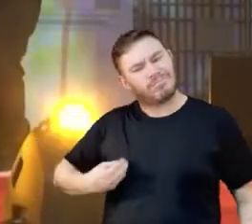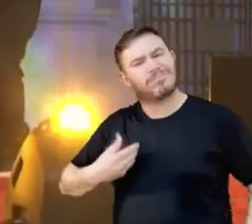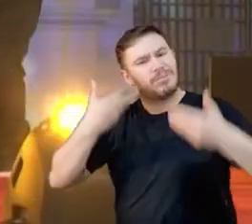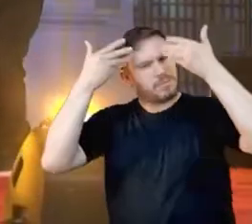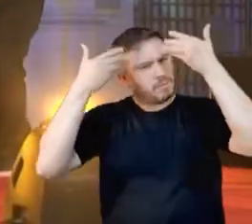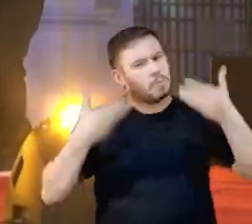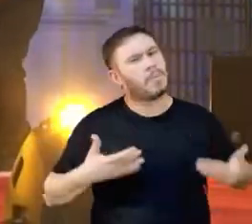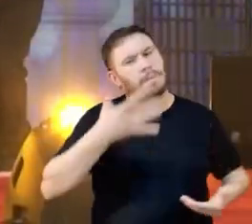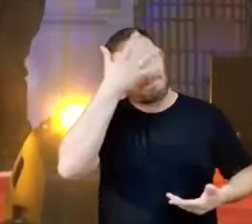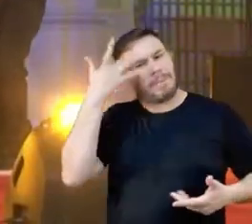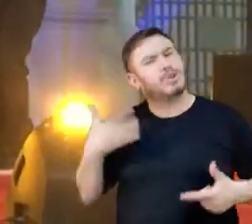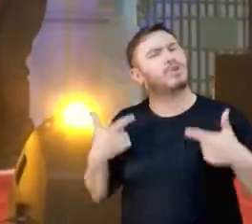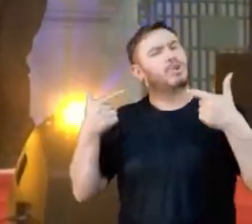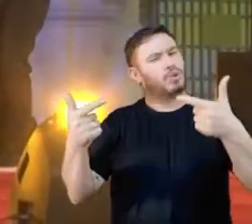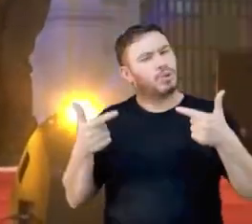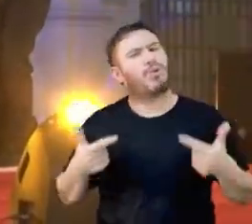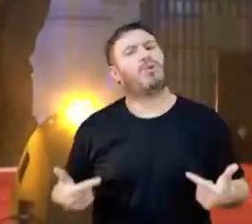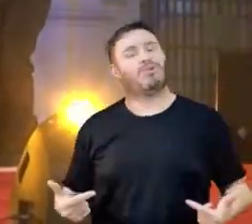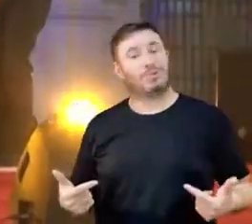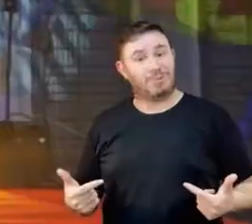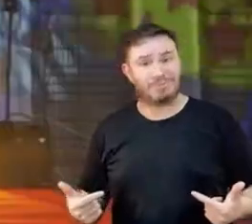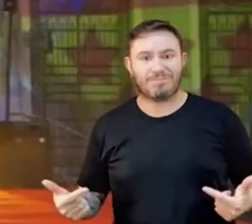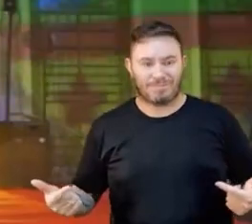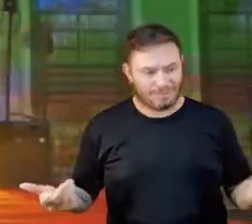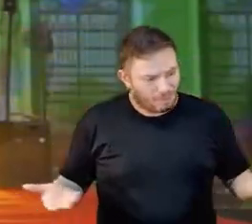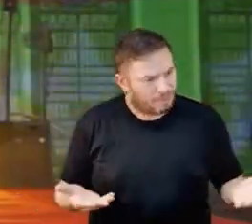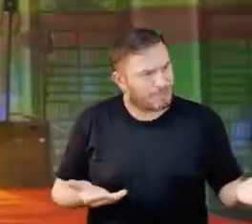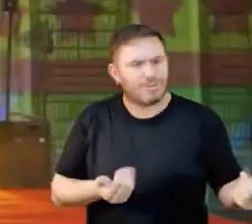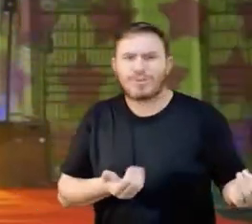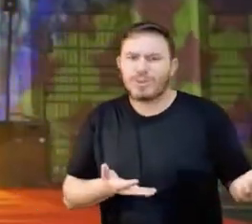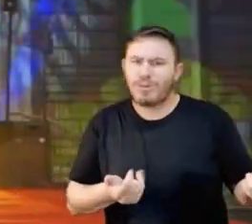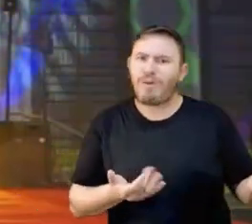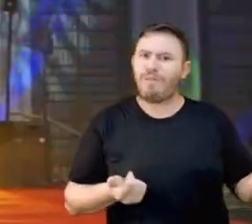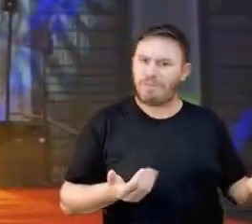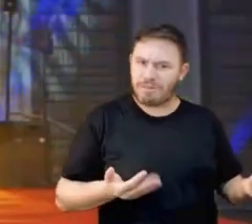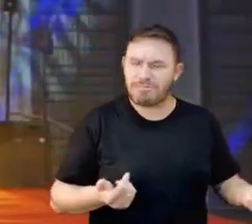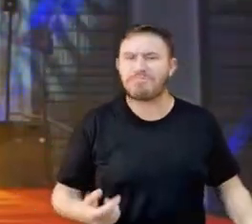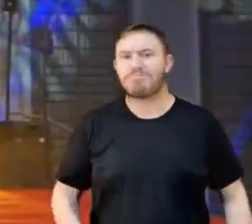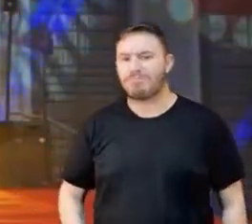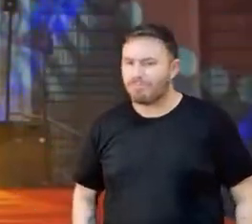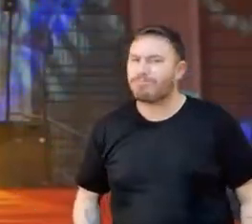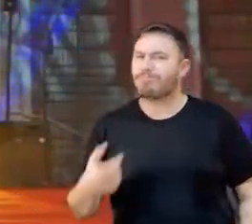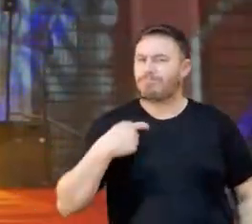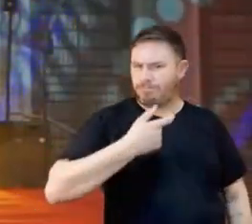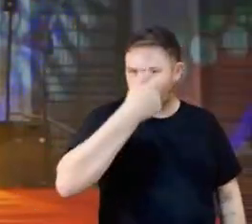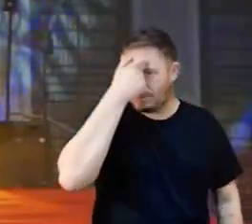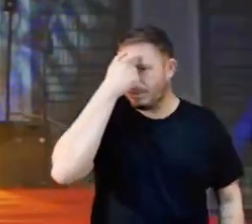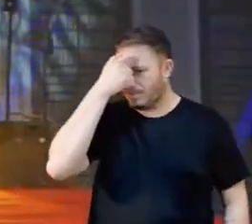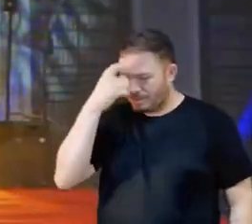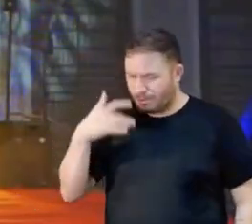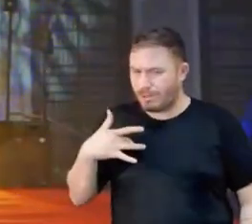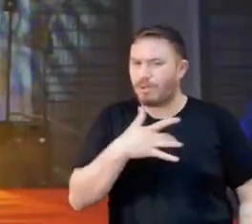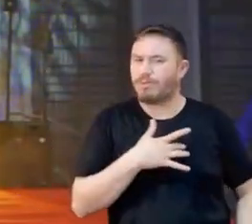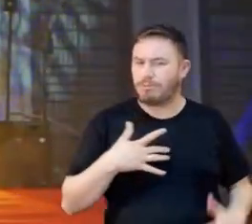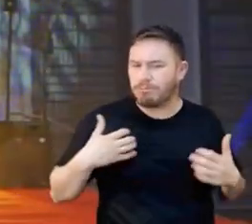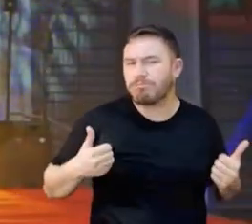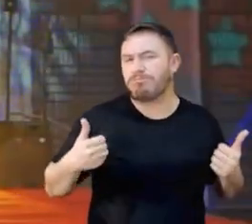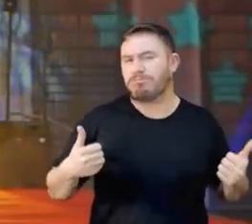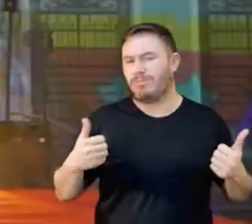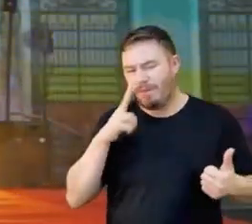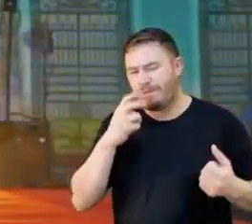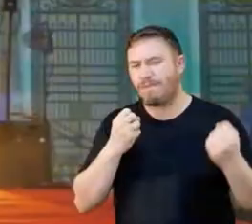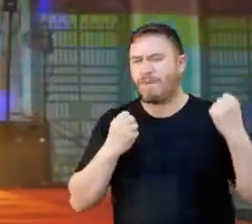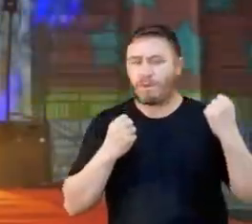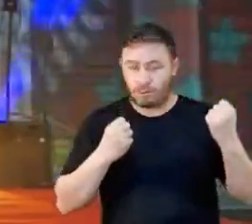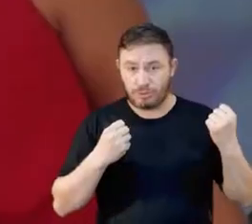Presentemente eu posso me considerar um sujeito de sorte, porque apesar de muito moço, me sinto